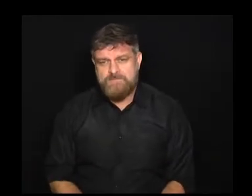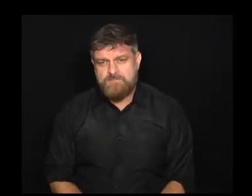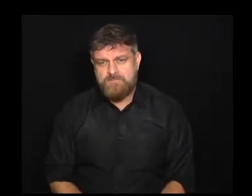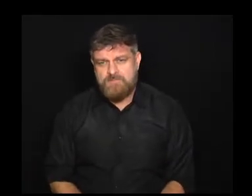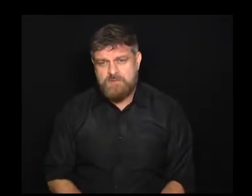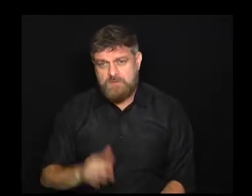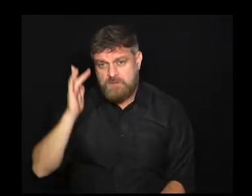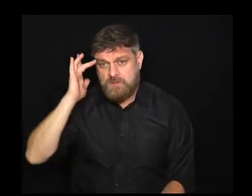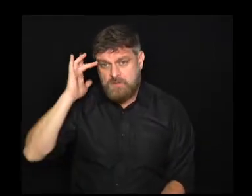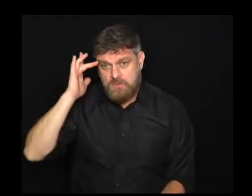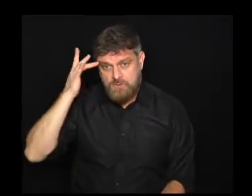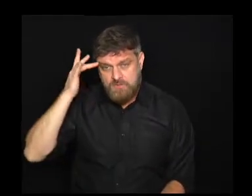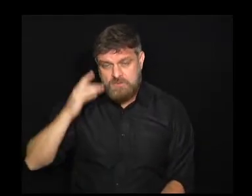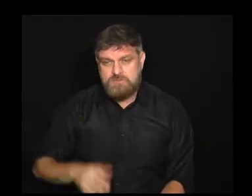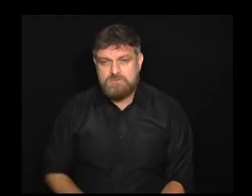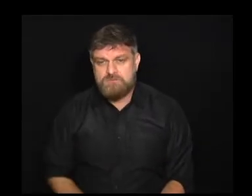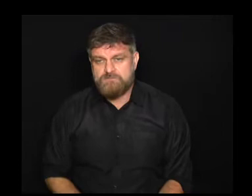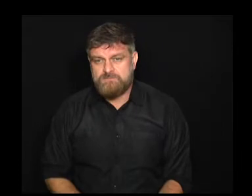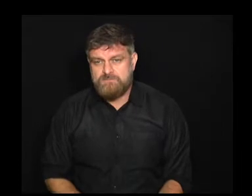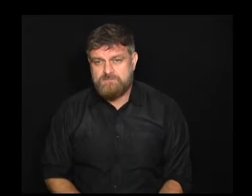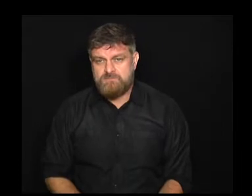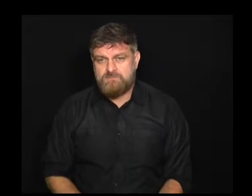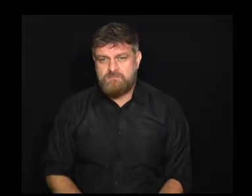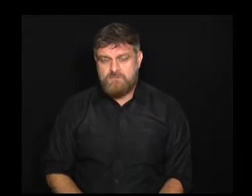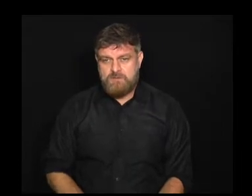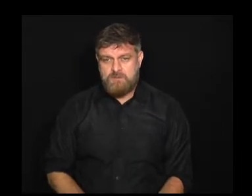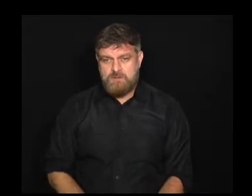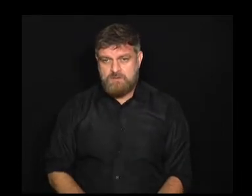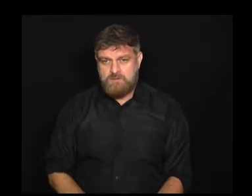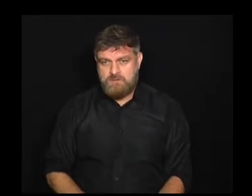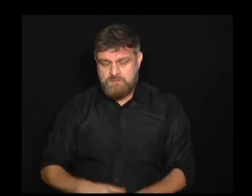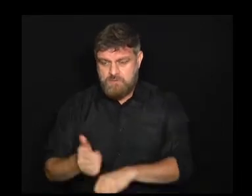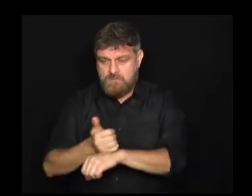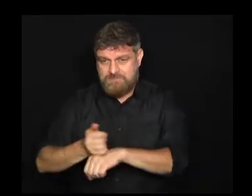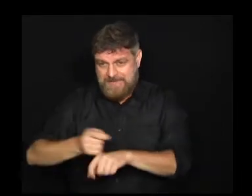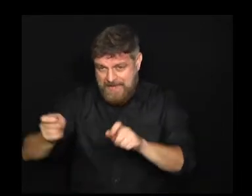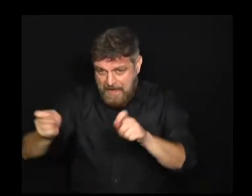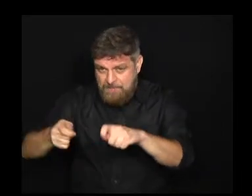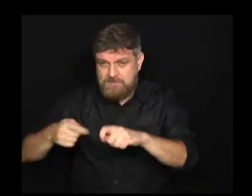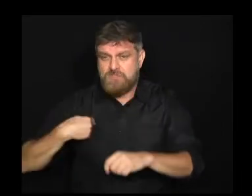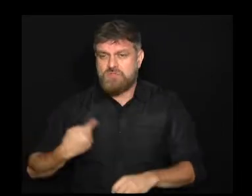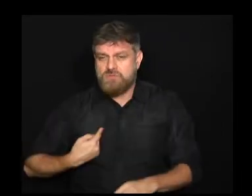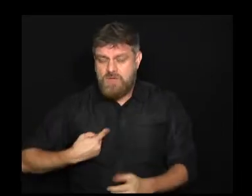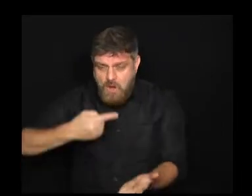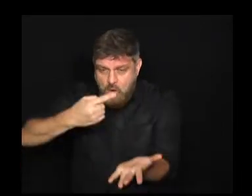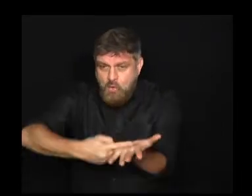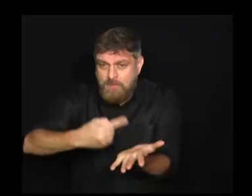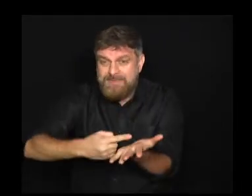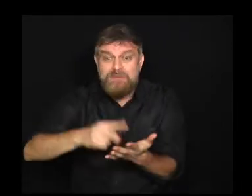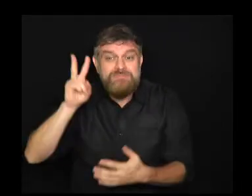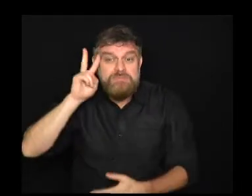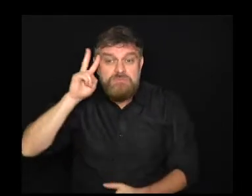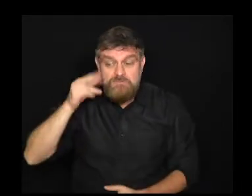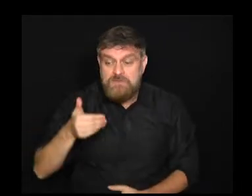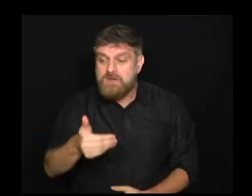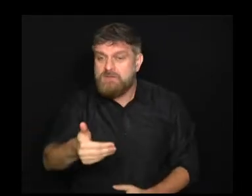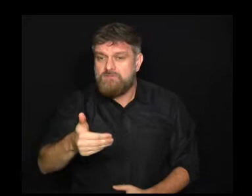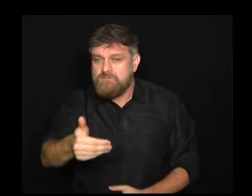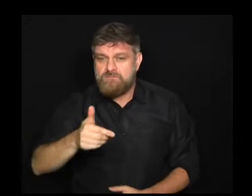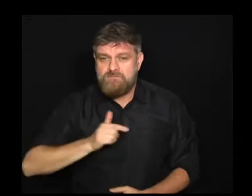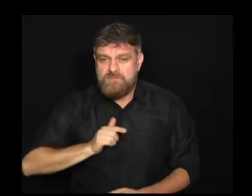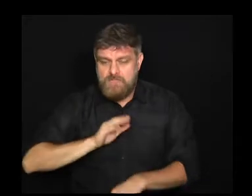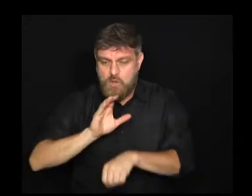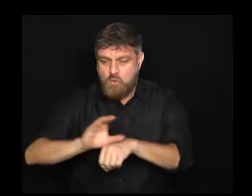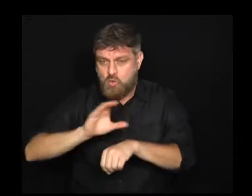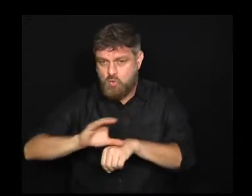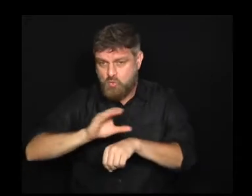eu acho que, do ponto de vista de capacitação, nós marcamos para a semana que vem, na segunda-feira, vai ter uma